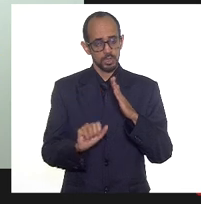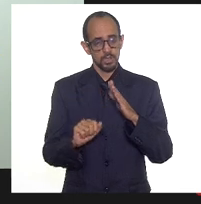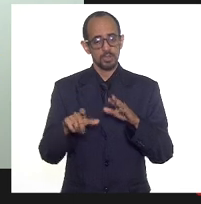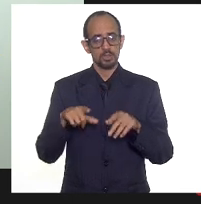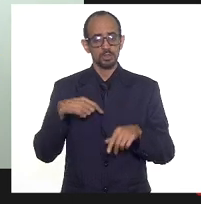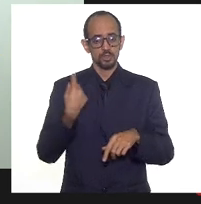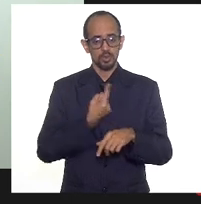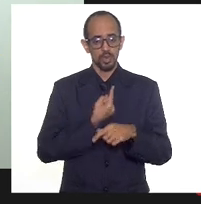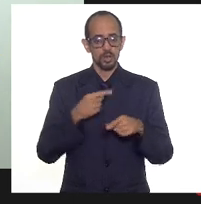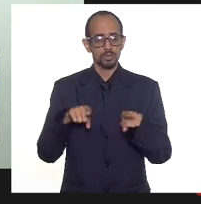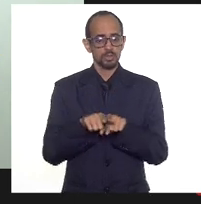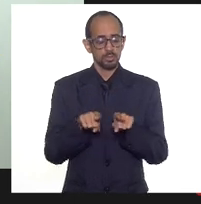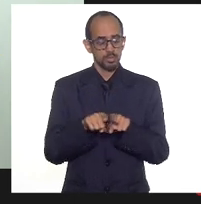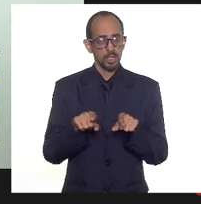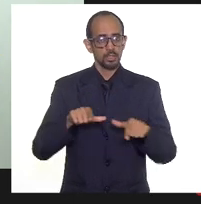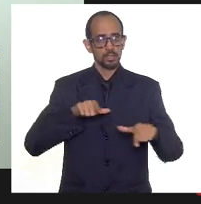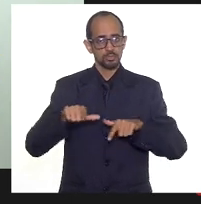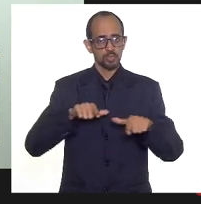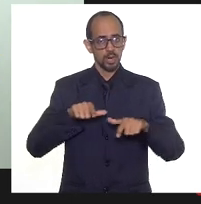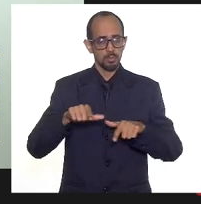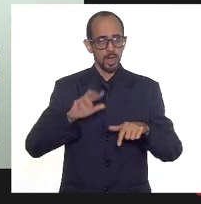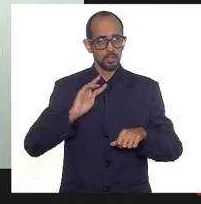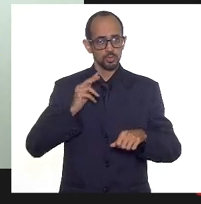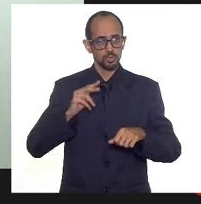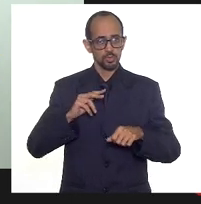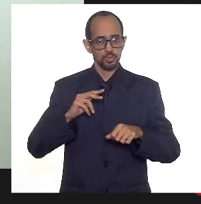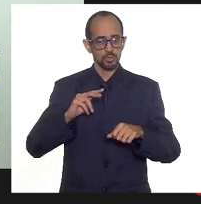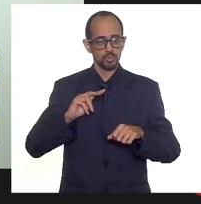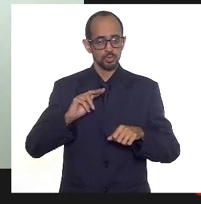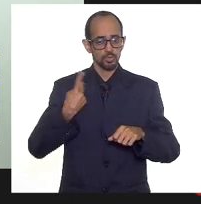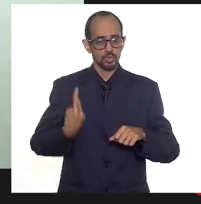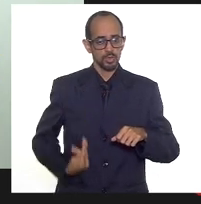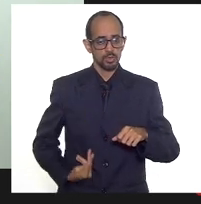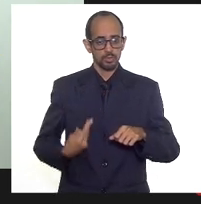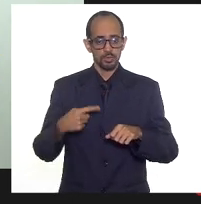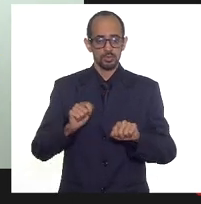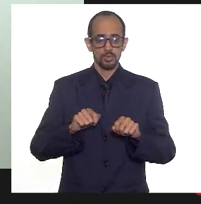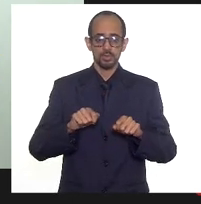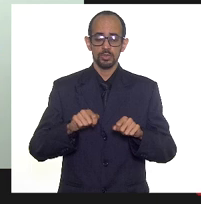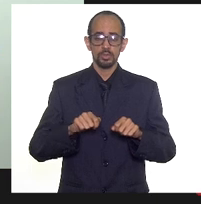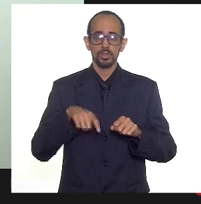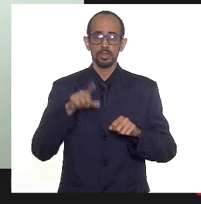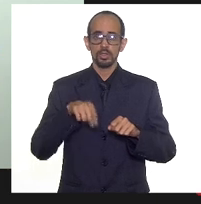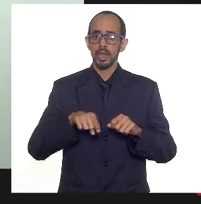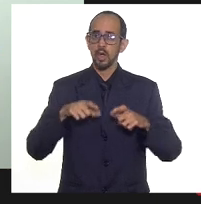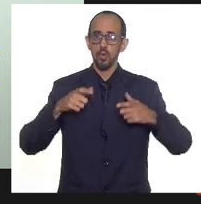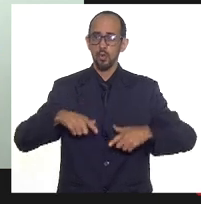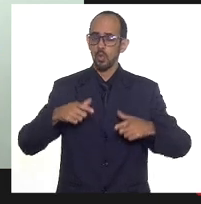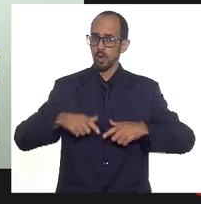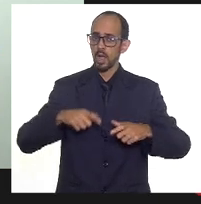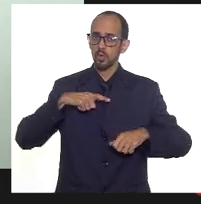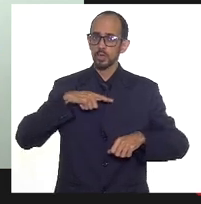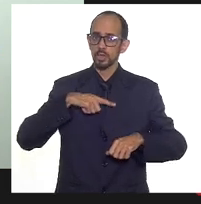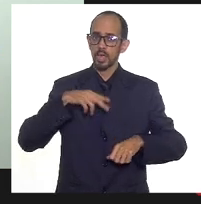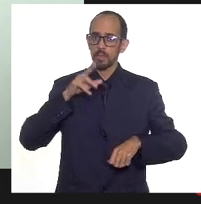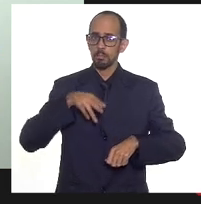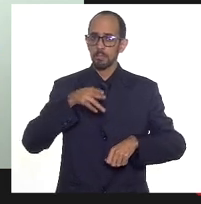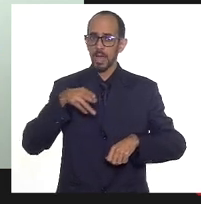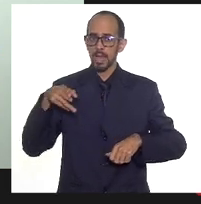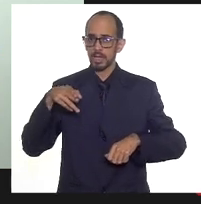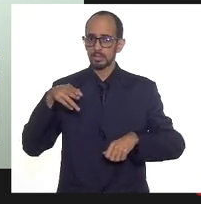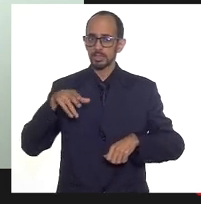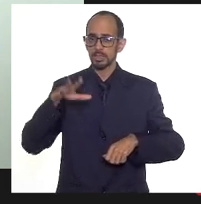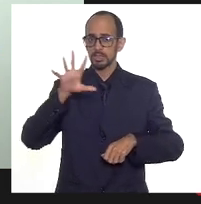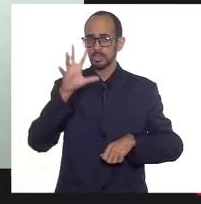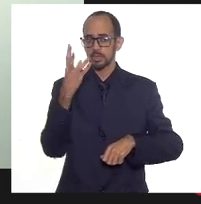trabalhos humanitários envolvendo essas religiões. Eu faço parte de uma capelania, que é uma capelania ecumênica, onde tem padres, onde tem